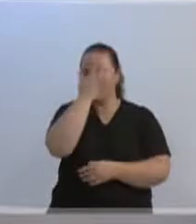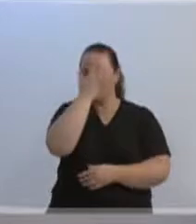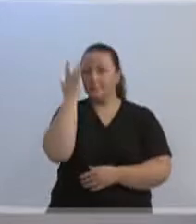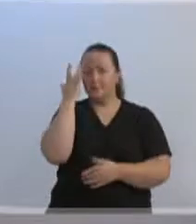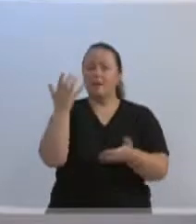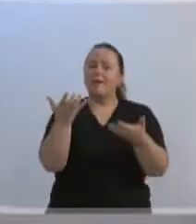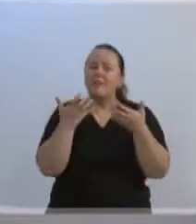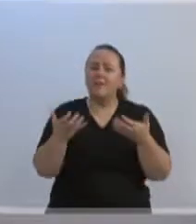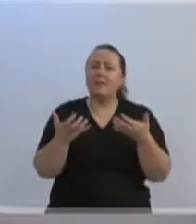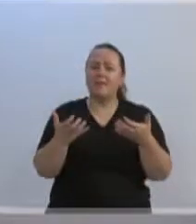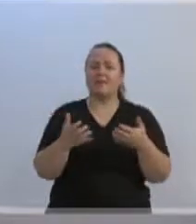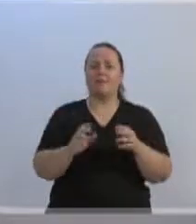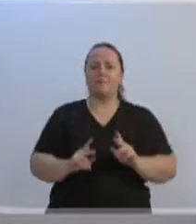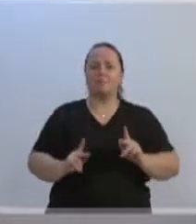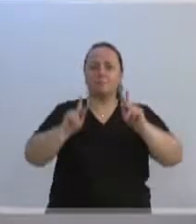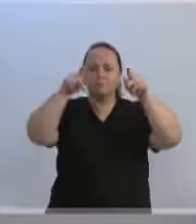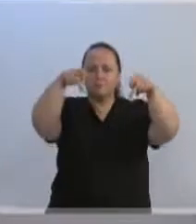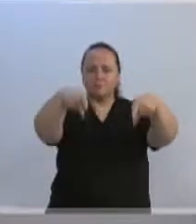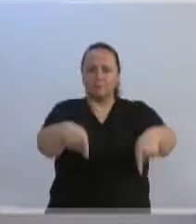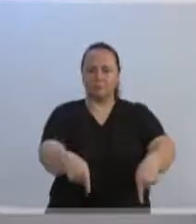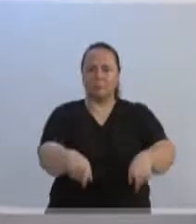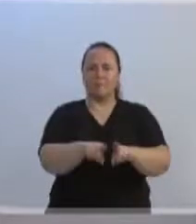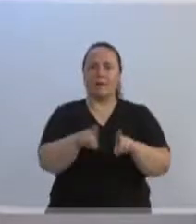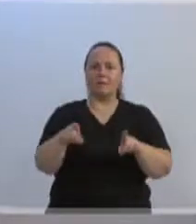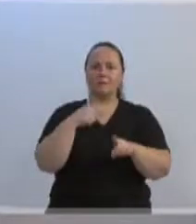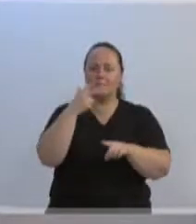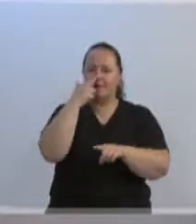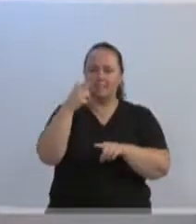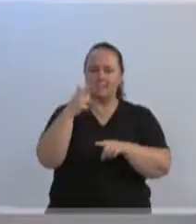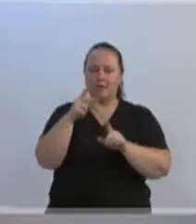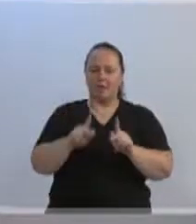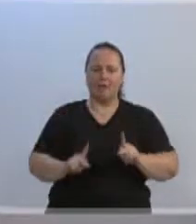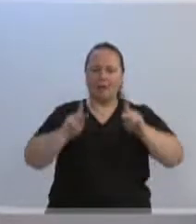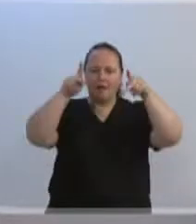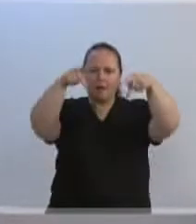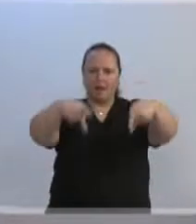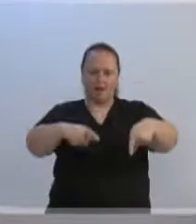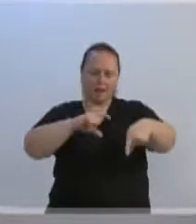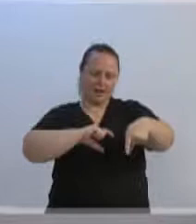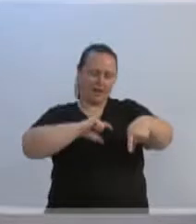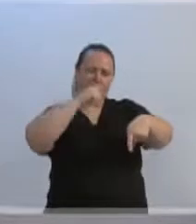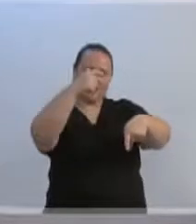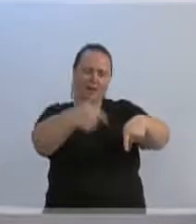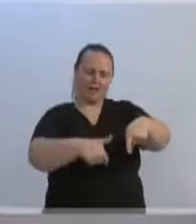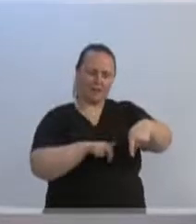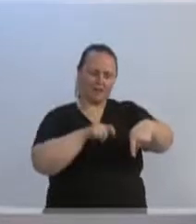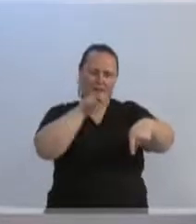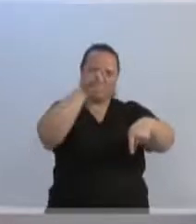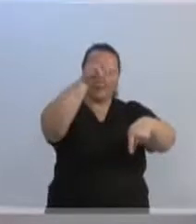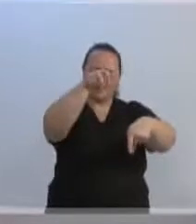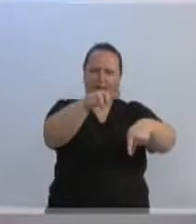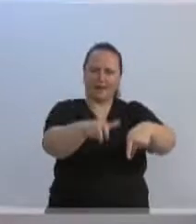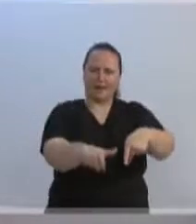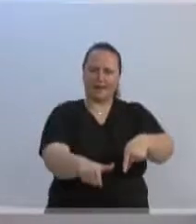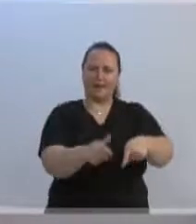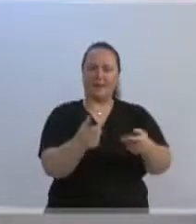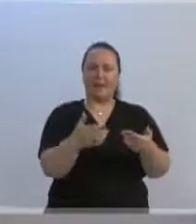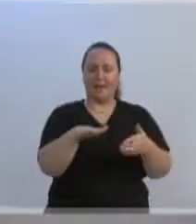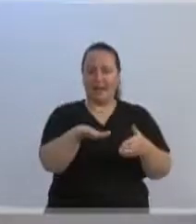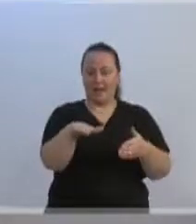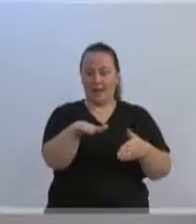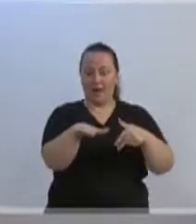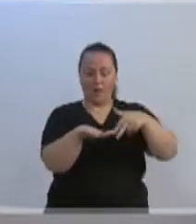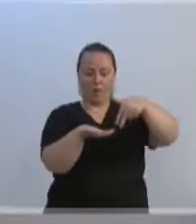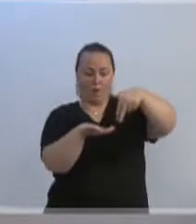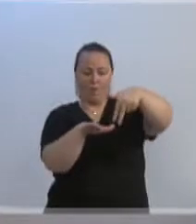becker uma calçadinha para poderem por ali passarem elas tinham dificuldade o dividir a pista de rolamento com o carro não é